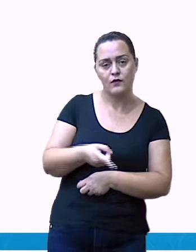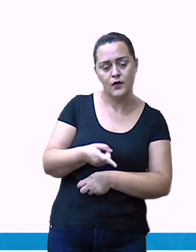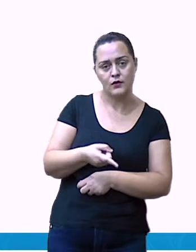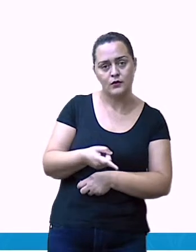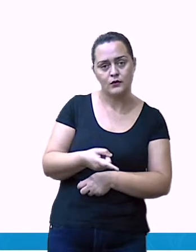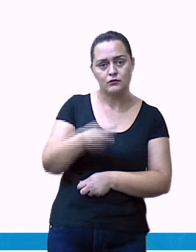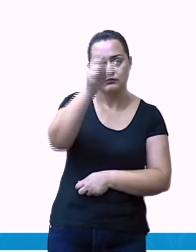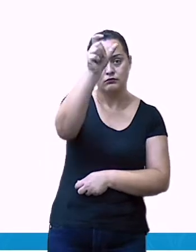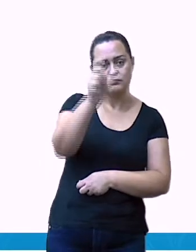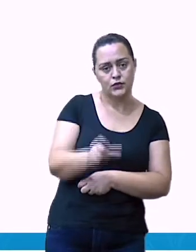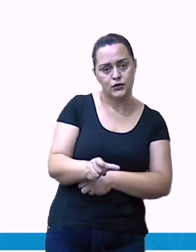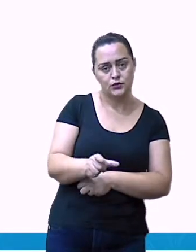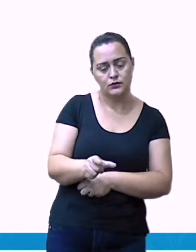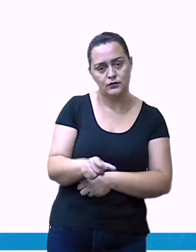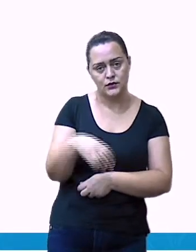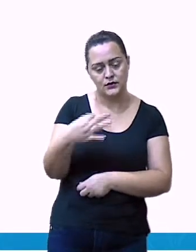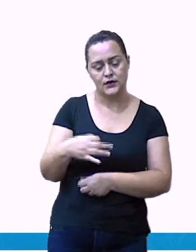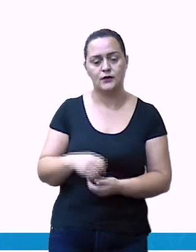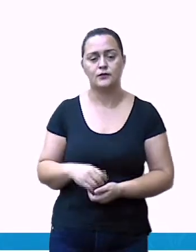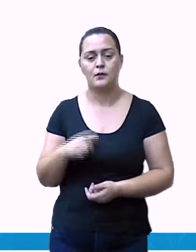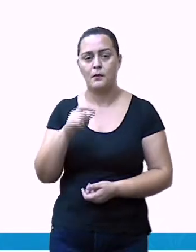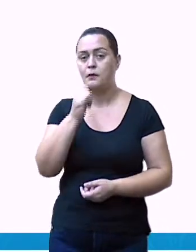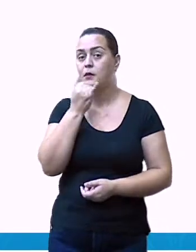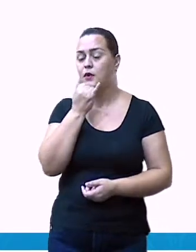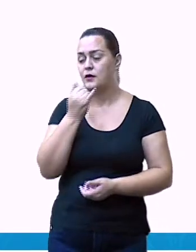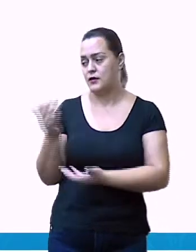tá vendo? 1.000 não, um inteiro,